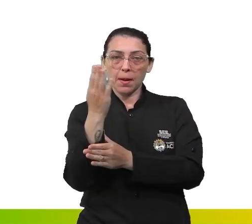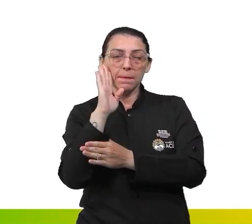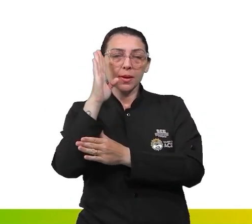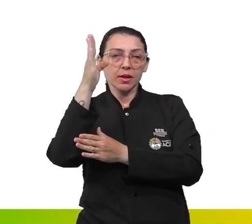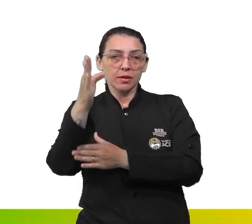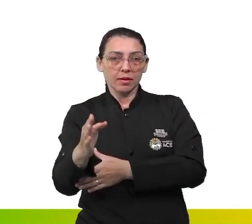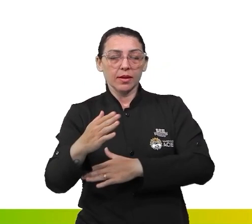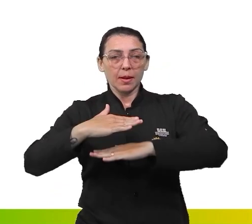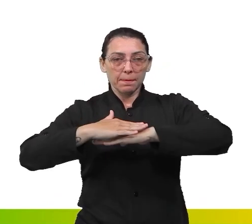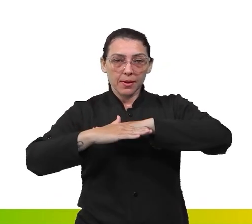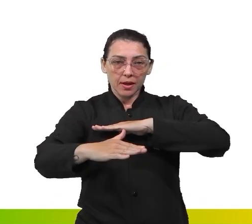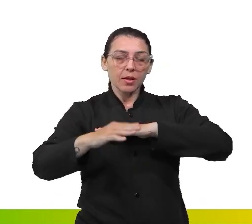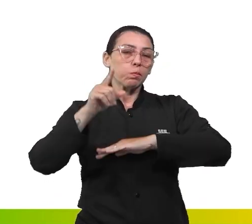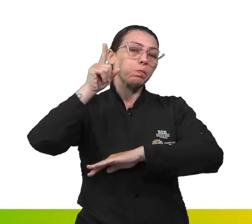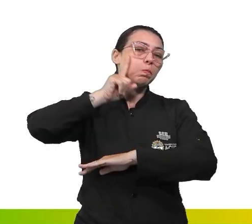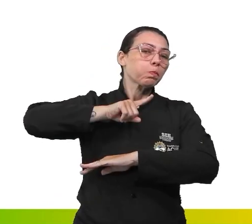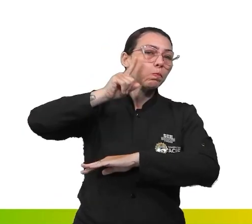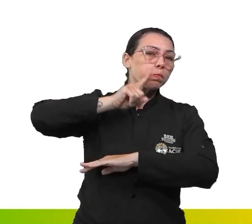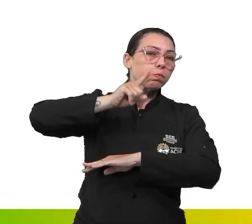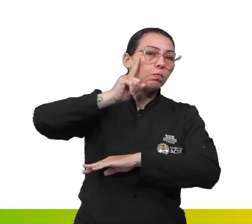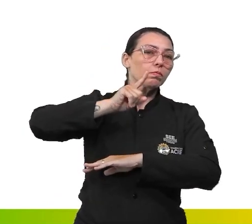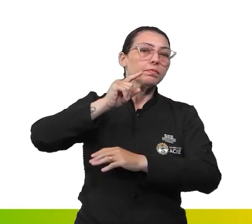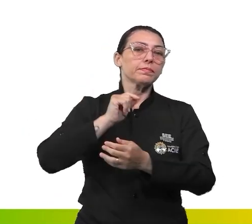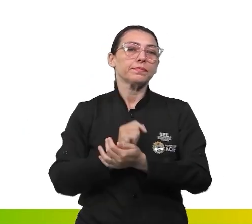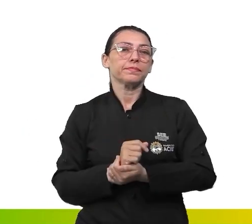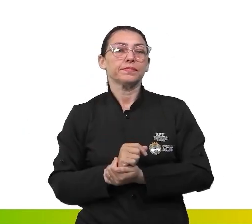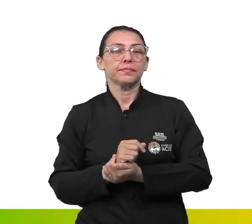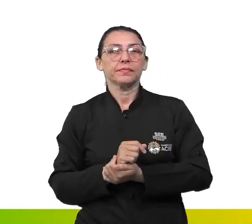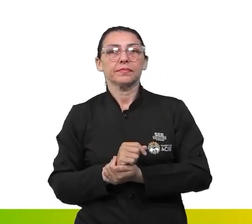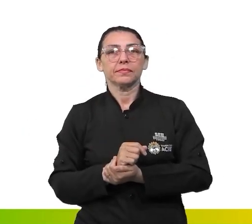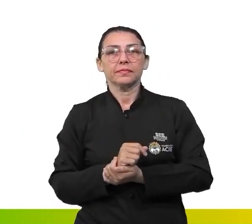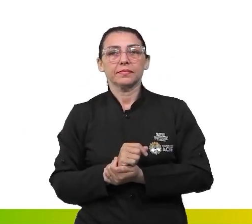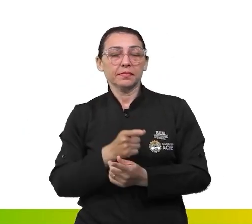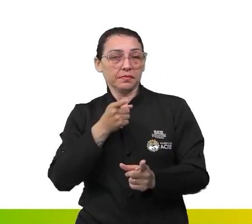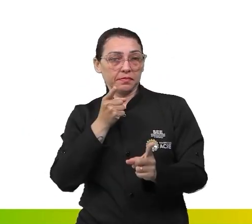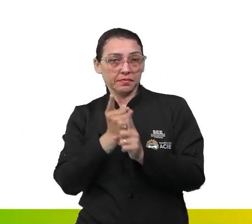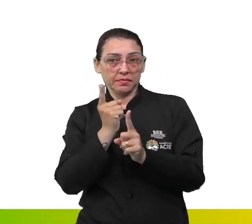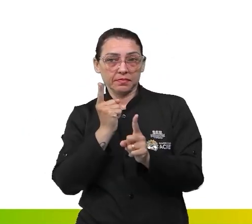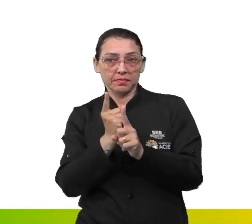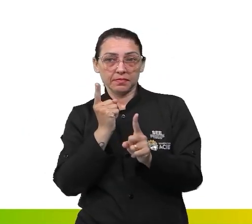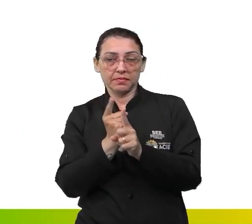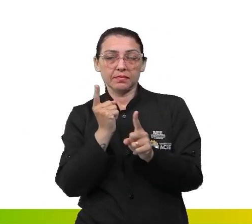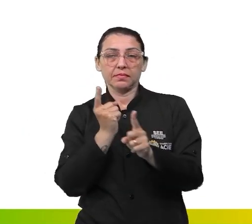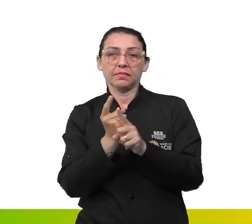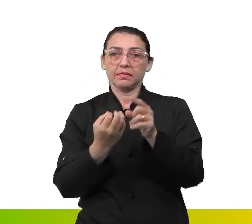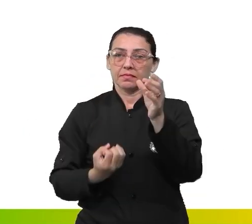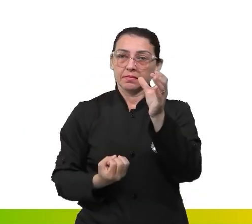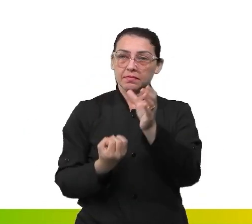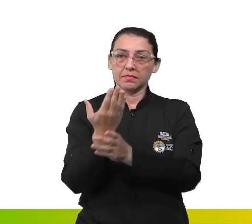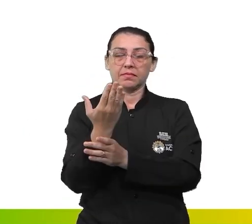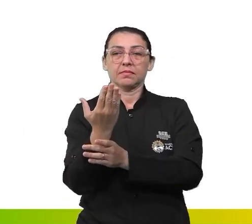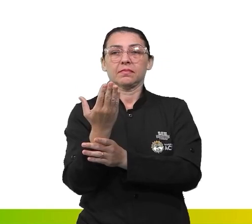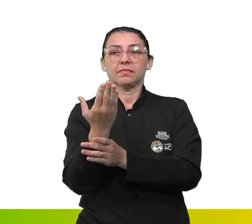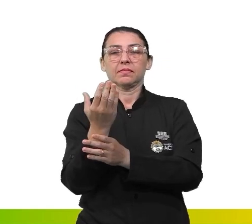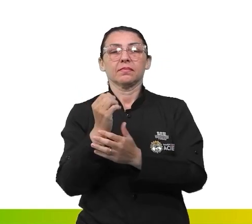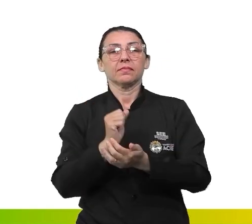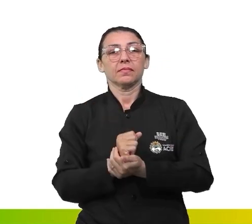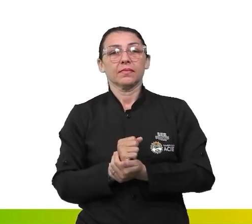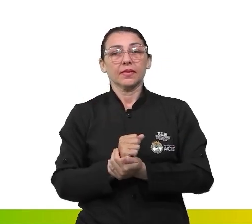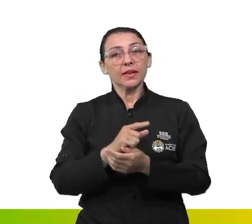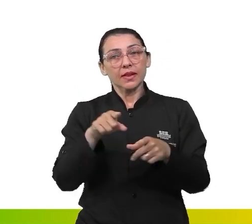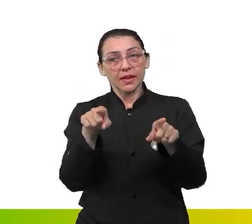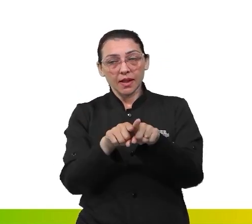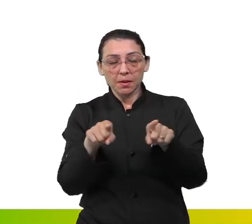nas planícies centrais dos Estados Unidos, onde nós vamos encontrar grandes produtores agrícolas. A